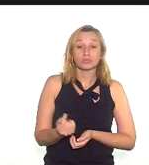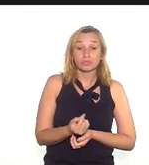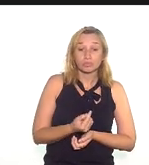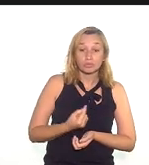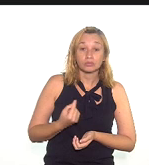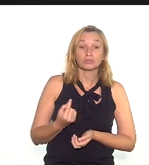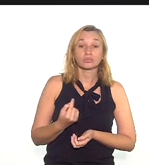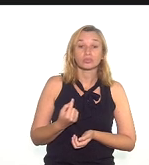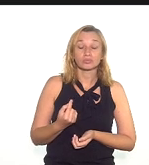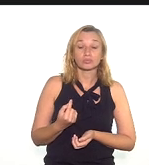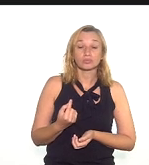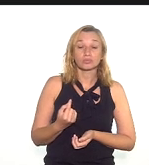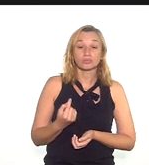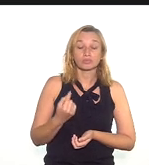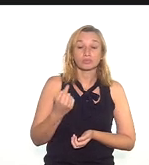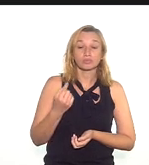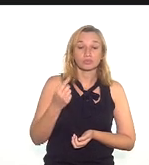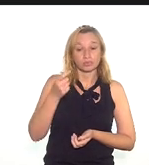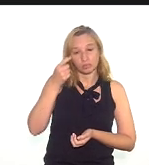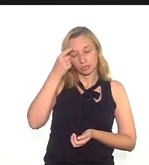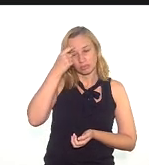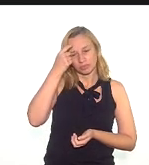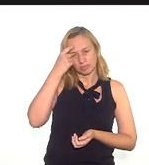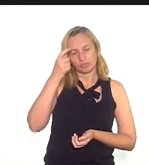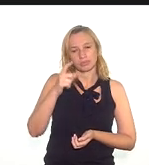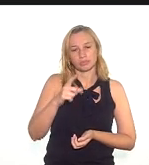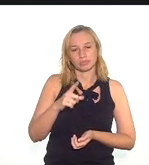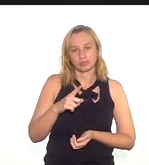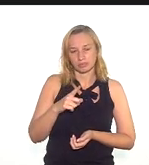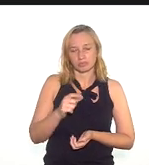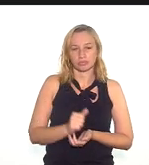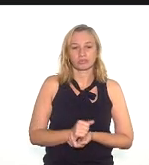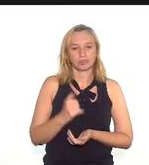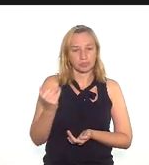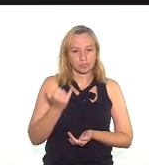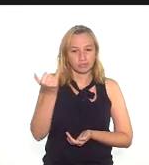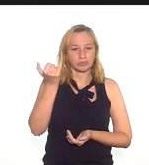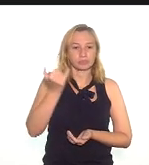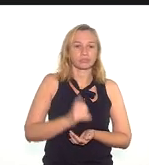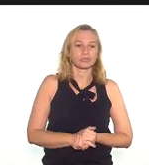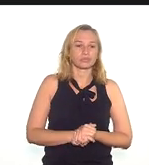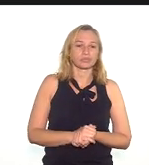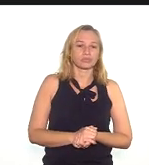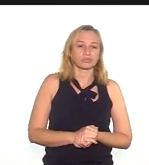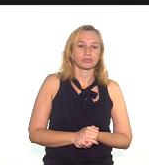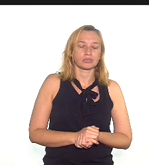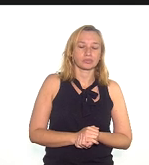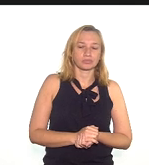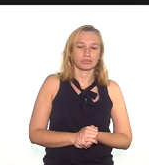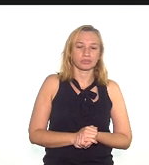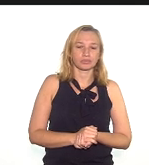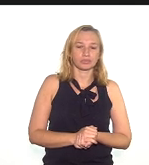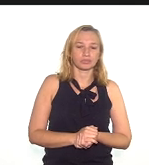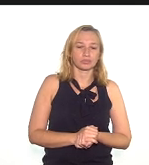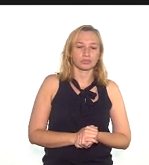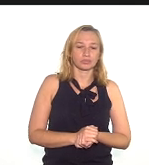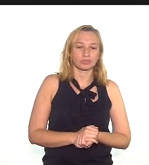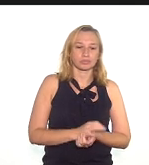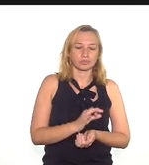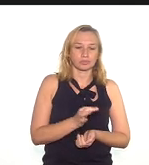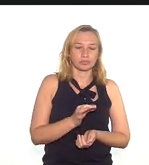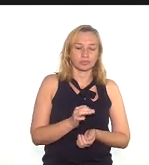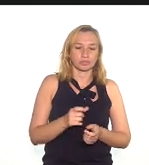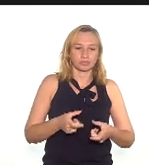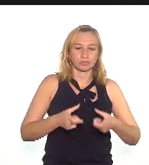mente isso, nós vamos tratar ao longo da apresentação e provavelmente nas perguntas, que o fato de ser uma